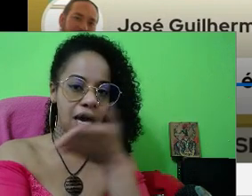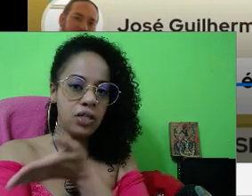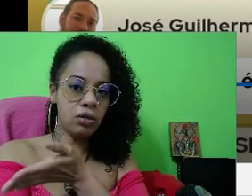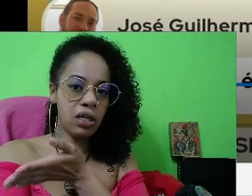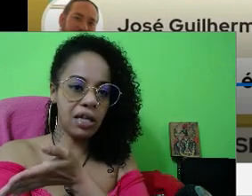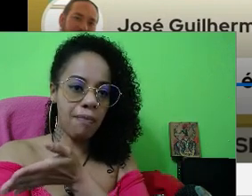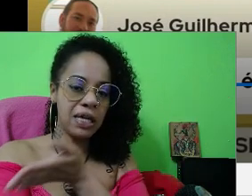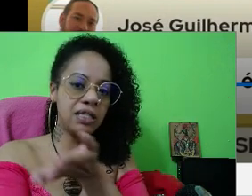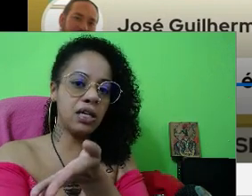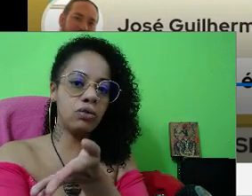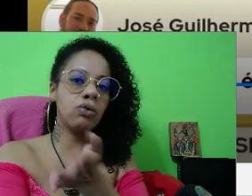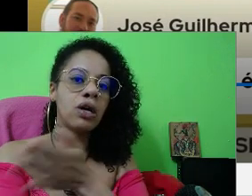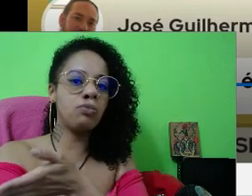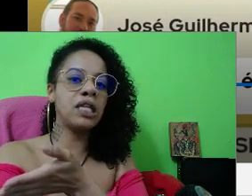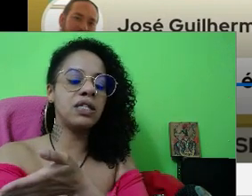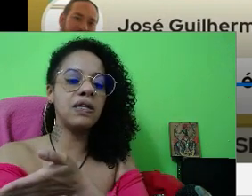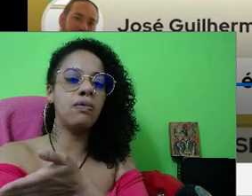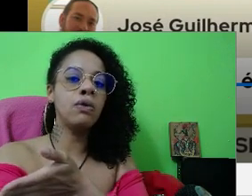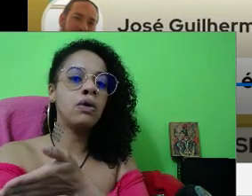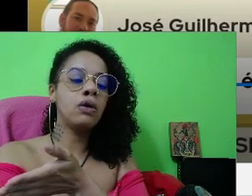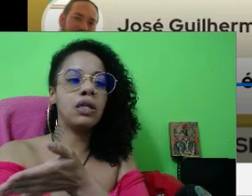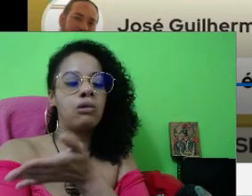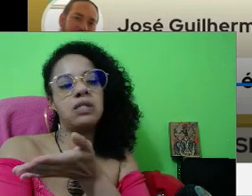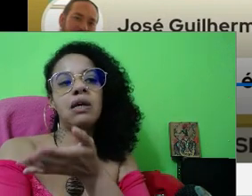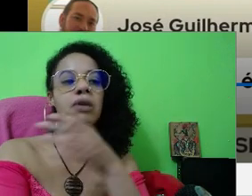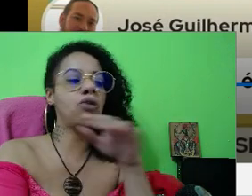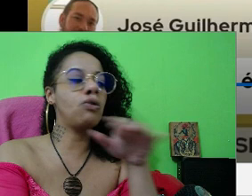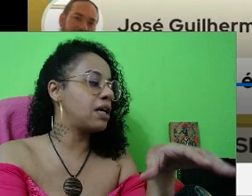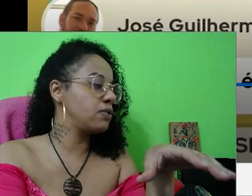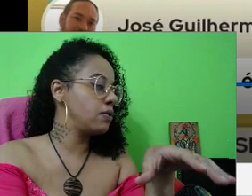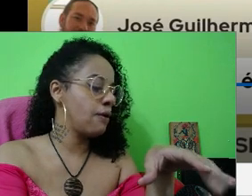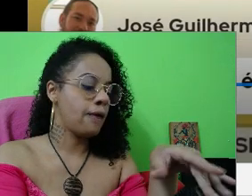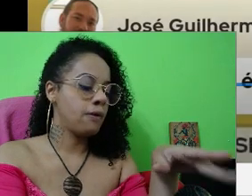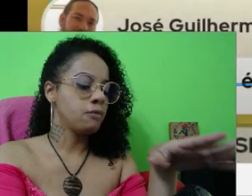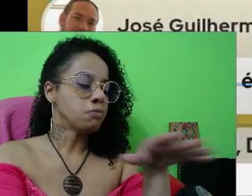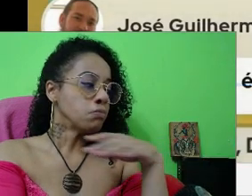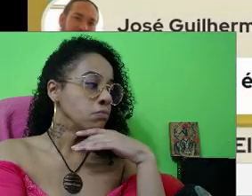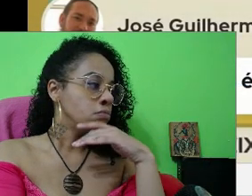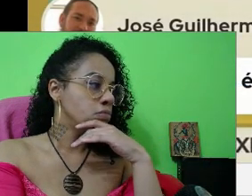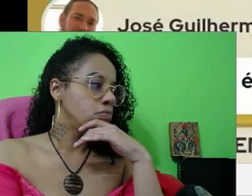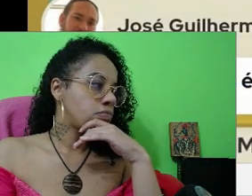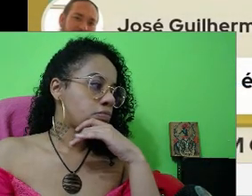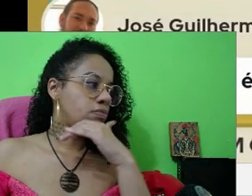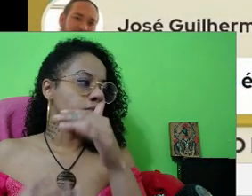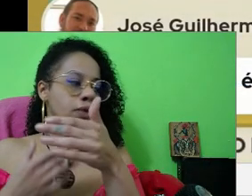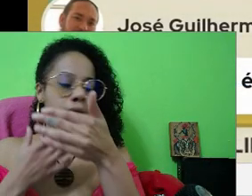E é isso que tá baseando tua argumentação então assim é bem complicado